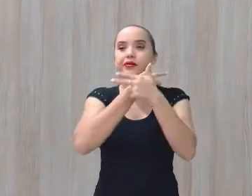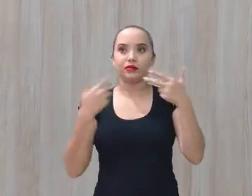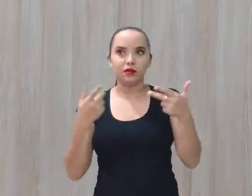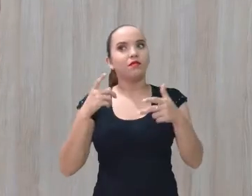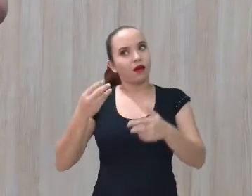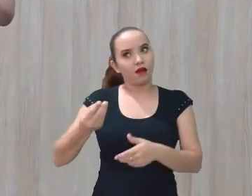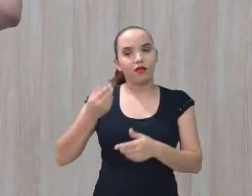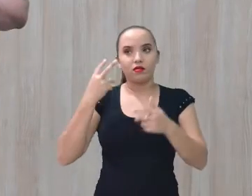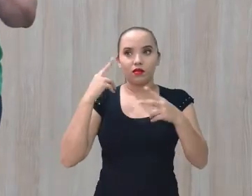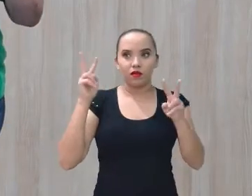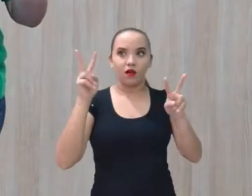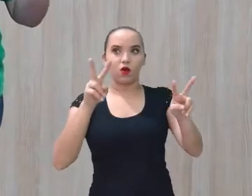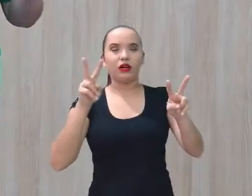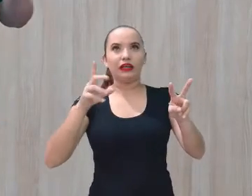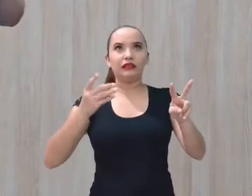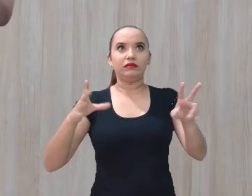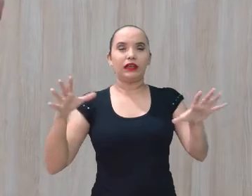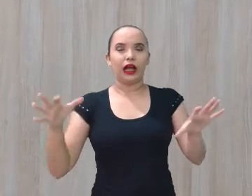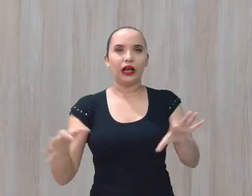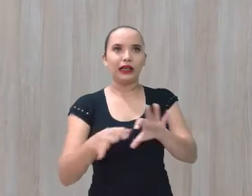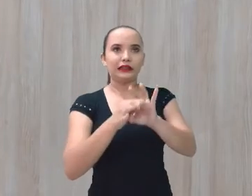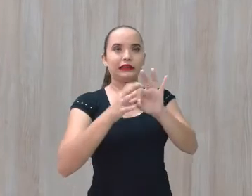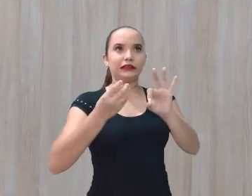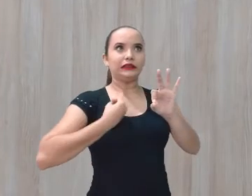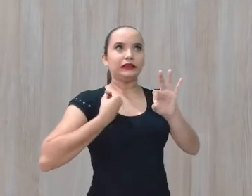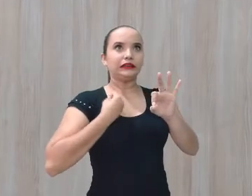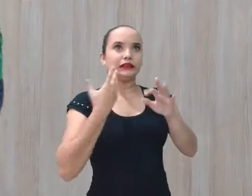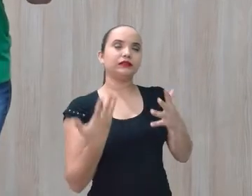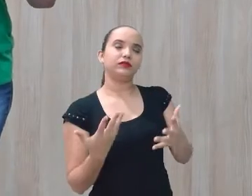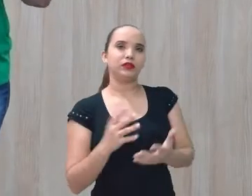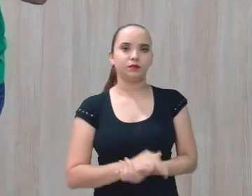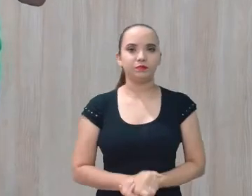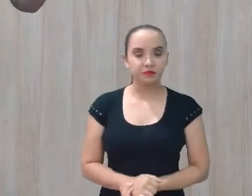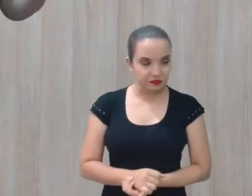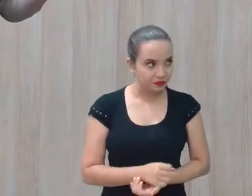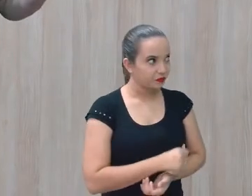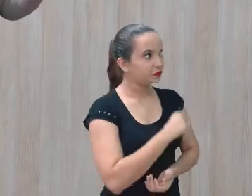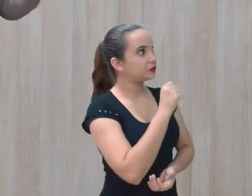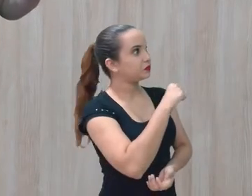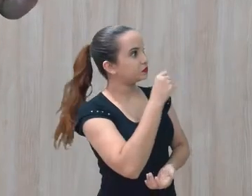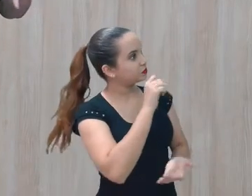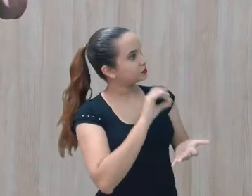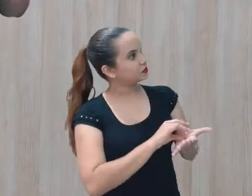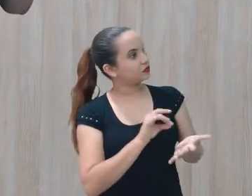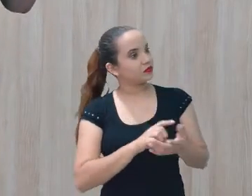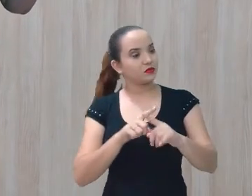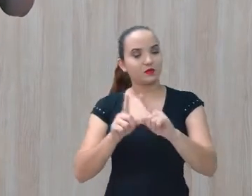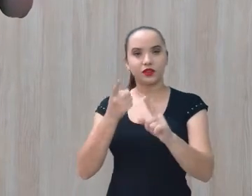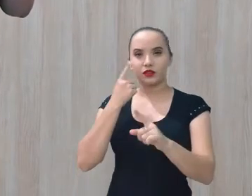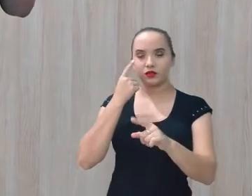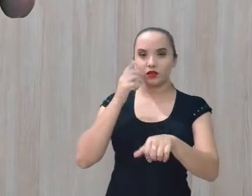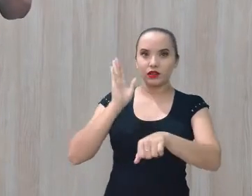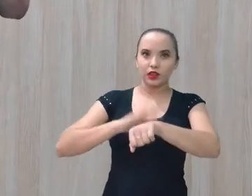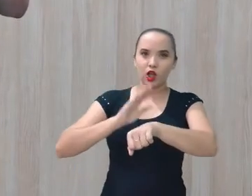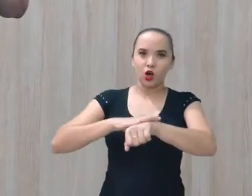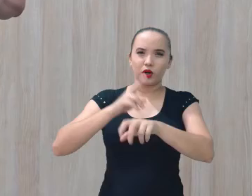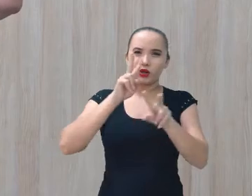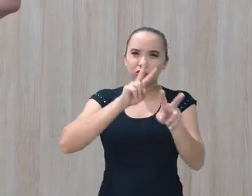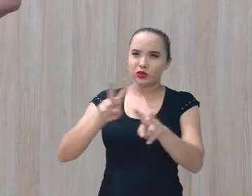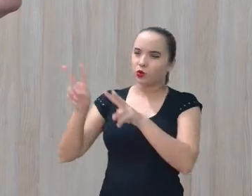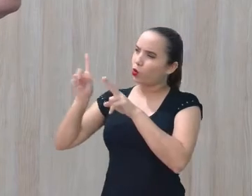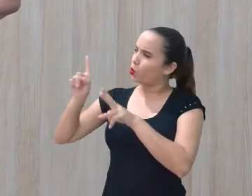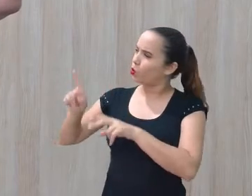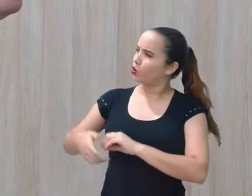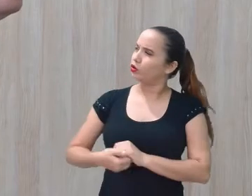é verdade. Só que quando olhamos essa tirinha, será que vem outras informações? Será que no dia a dia, baseado em